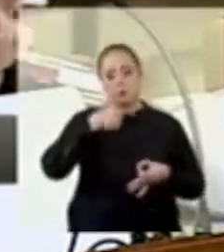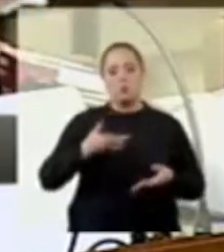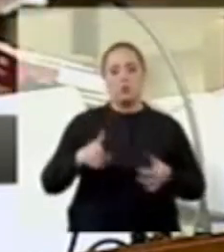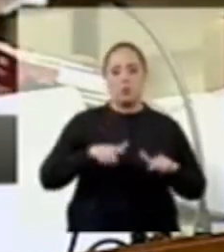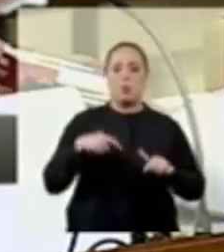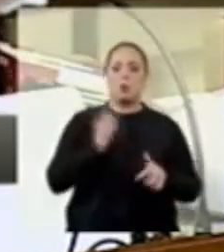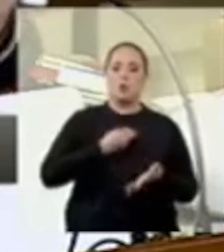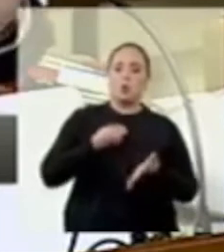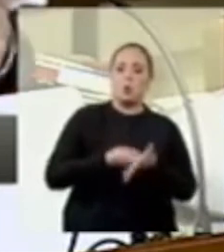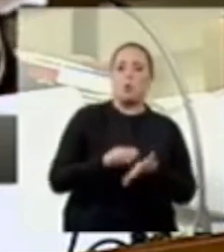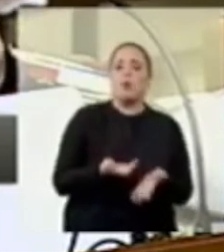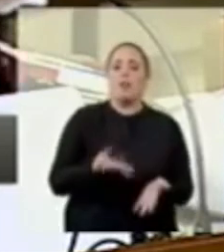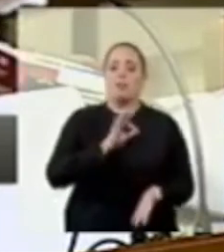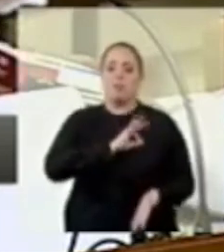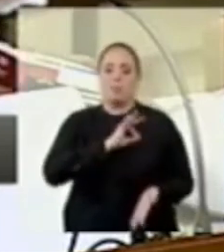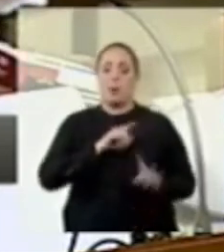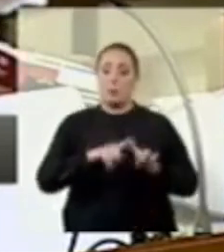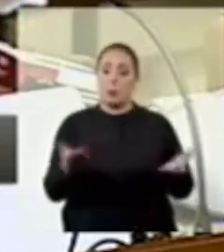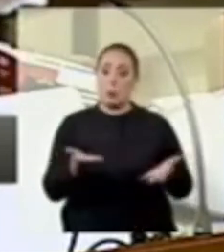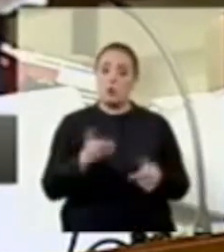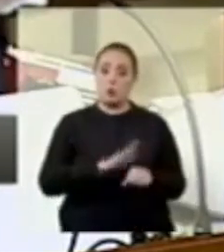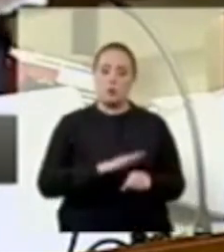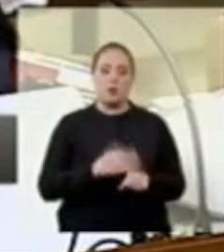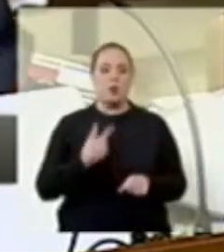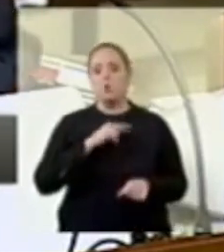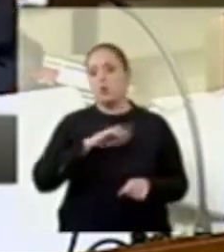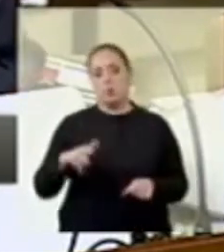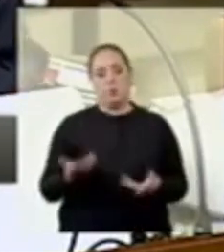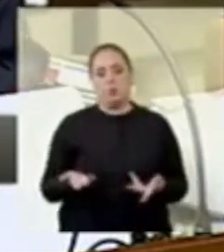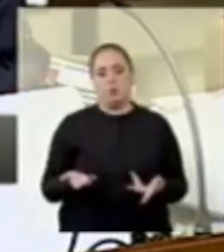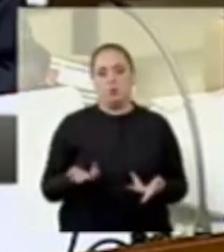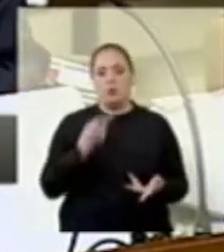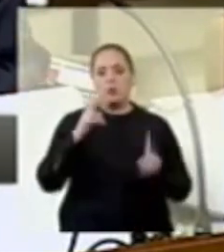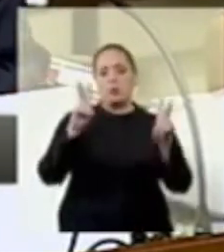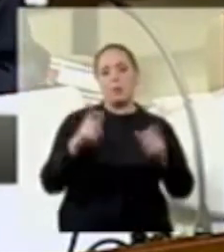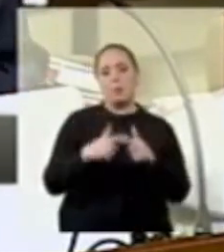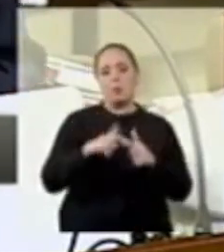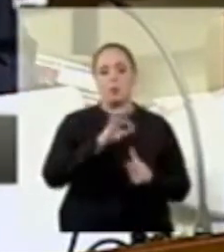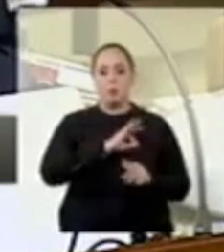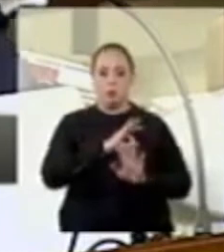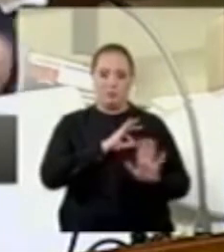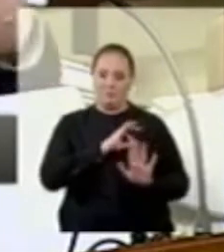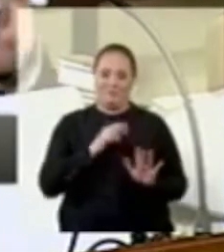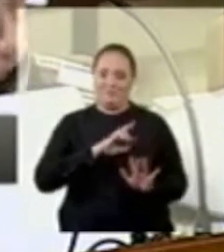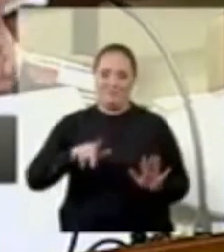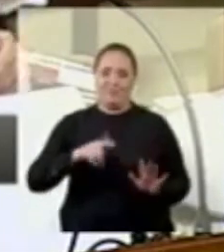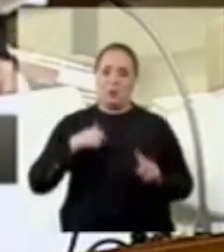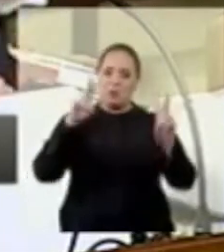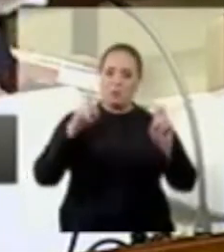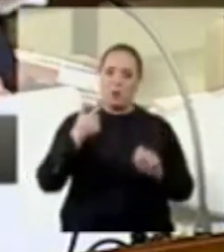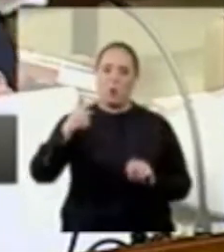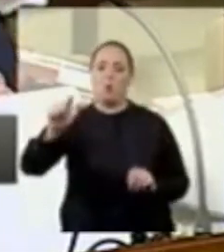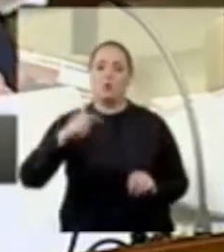da polícia mas neste momento eu não estou propriamente tratando do problema da polícia e portanto eu estou enfrentando